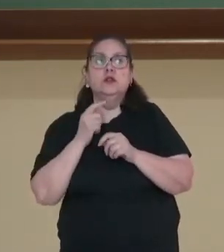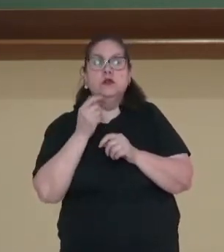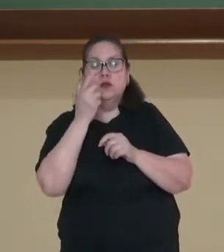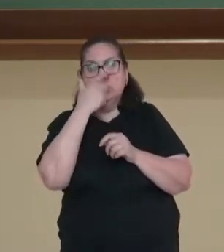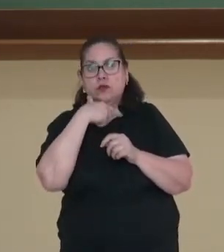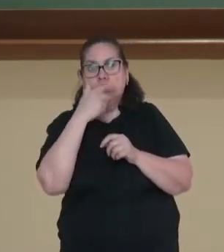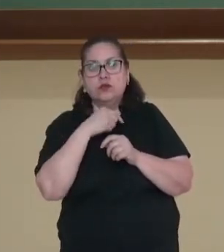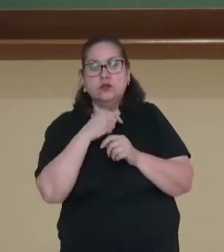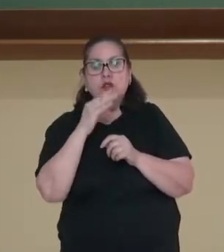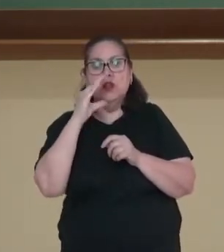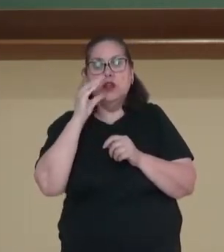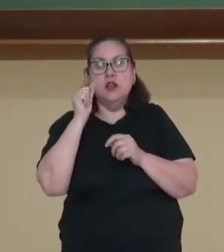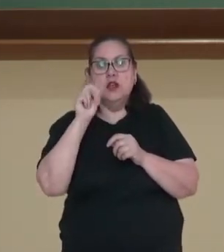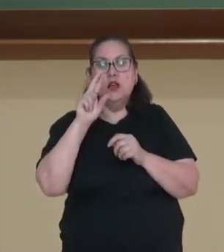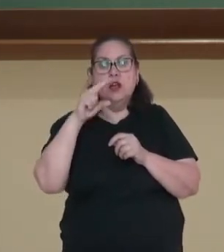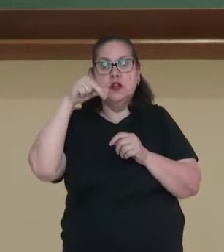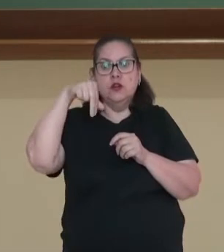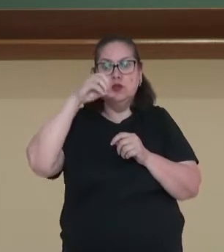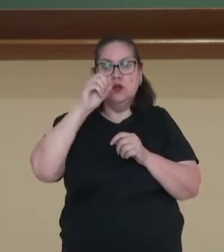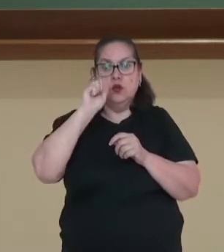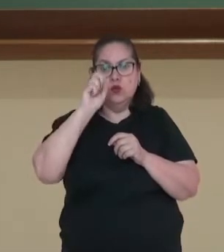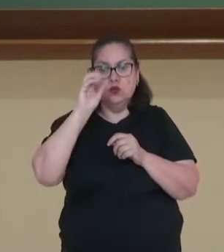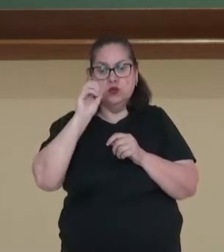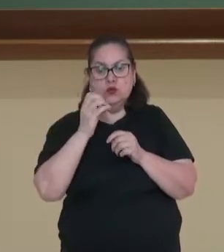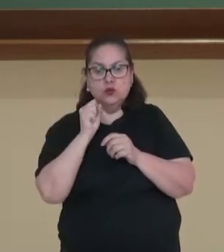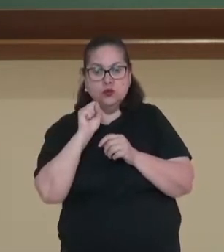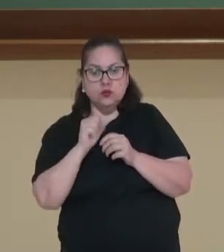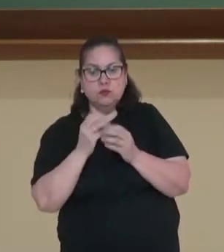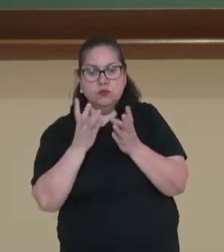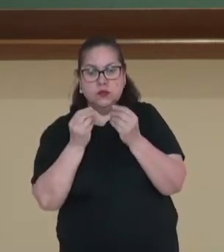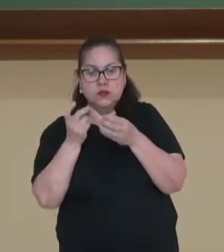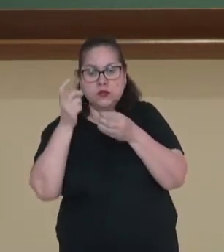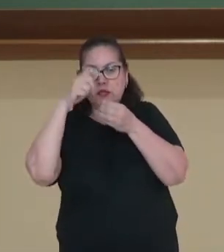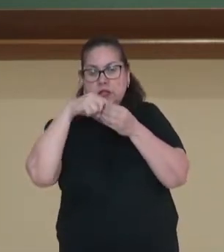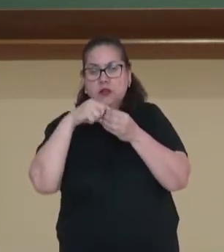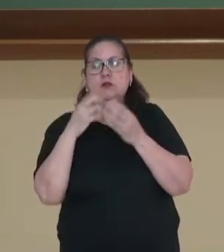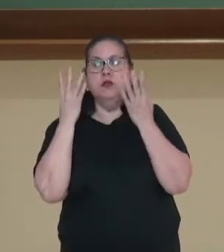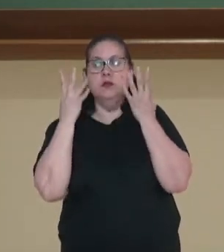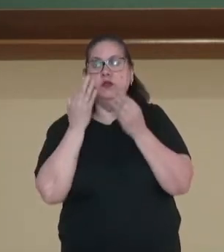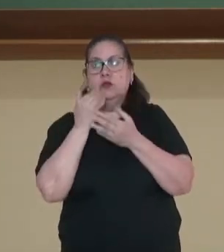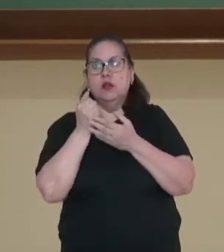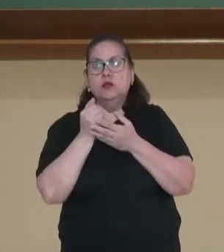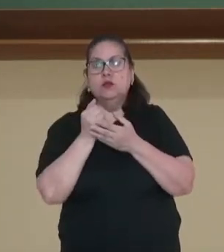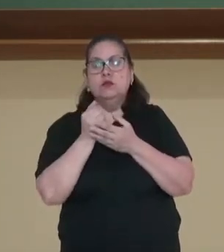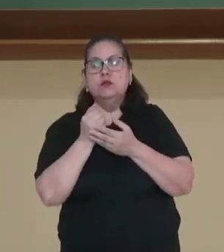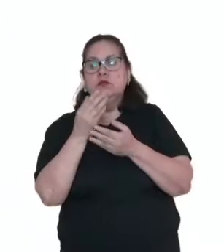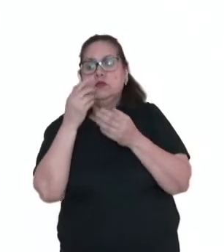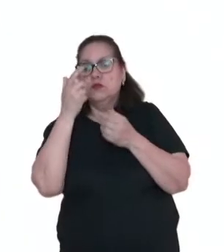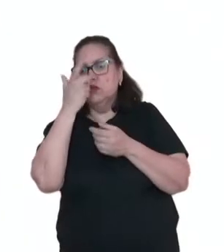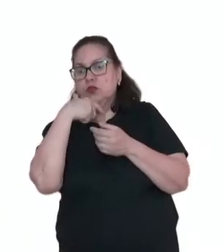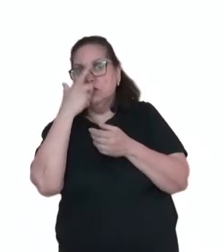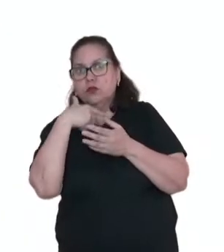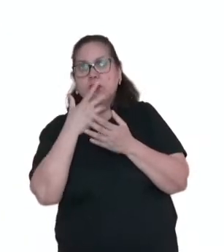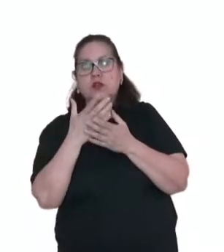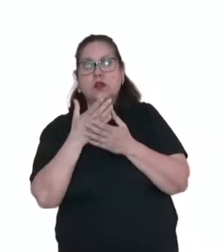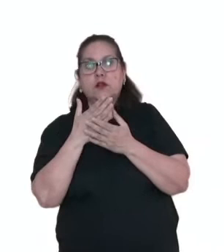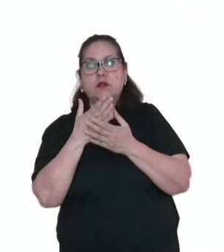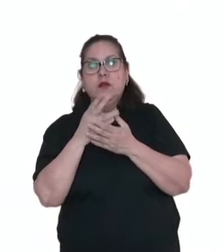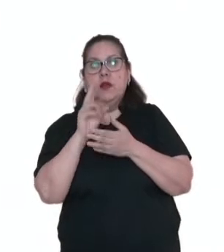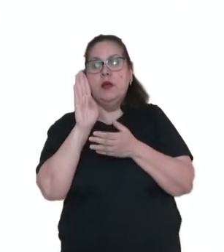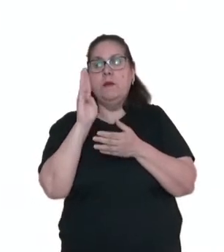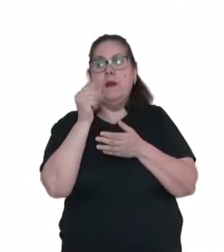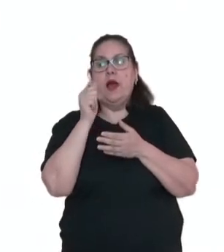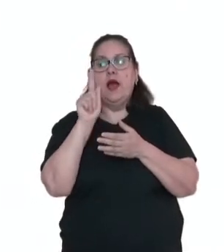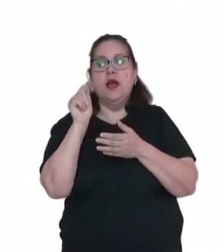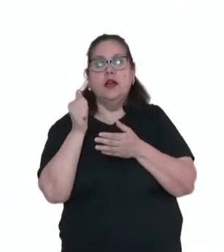frutos que são carnosos, né, aqueles que têm bastante substância nutritiva para os animais se alimentarem, né? Esses frutos carnosos, a gente tem a baga, né,